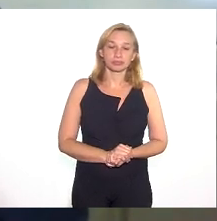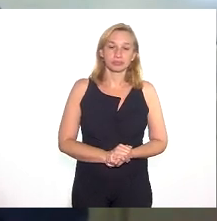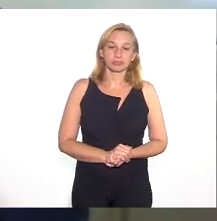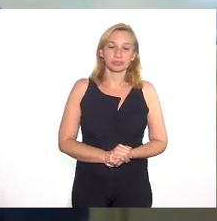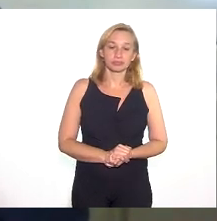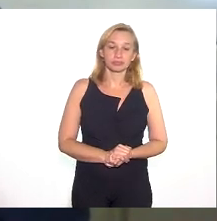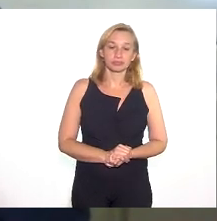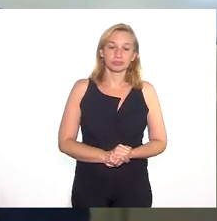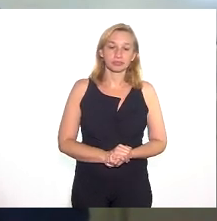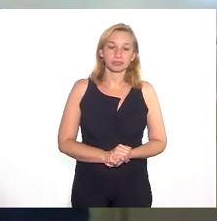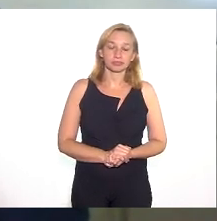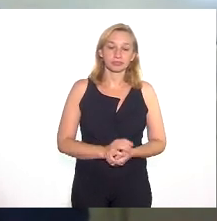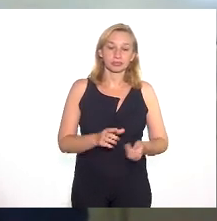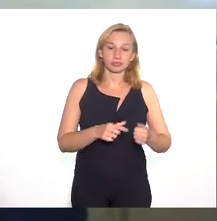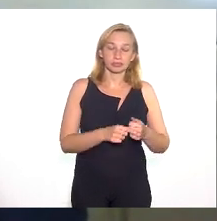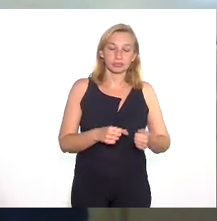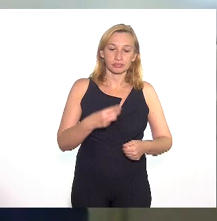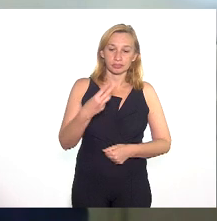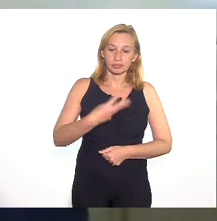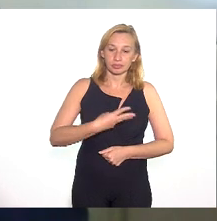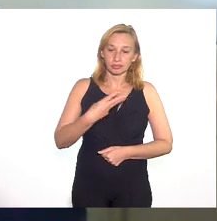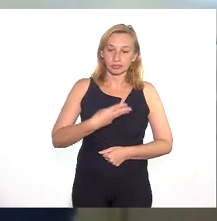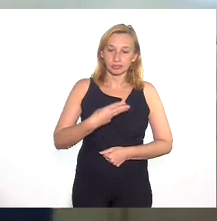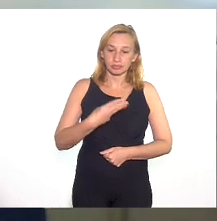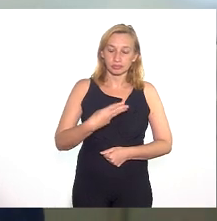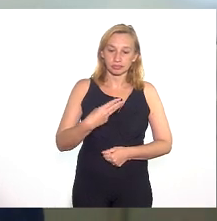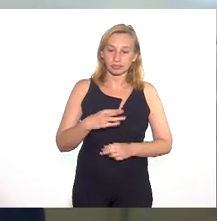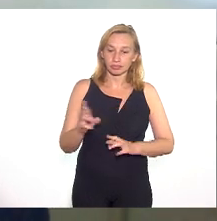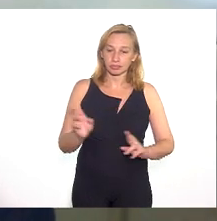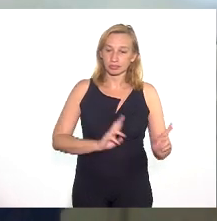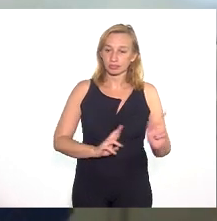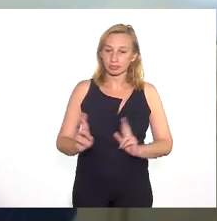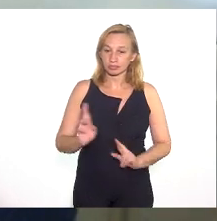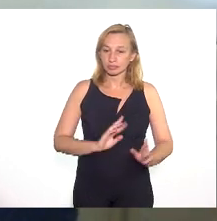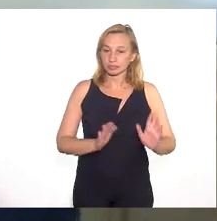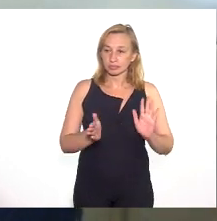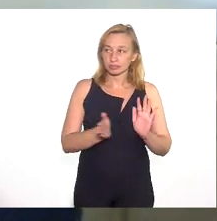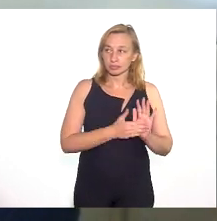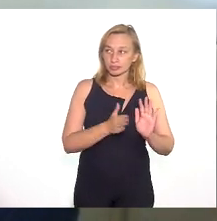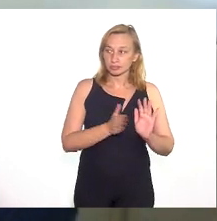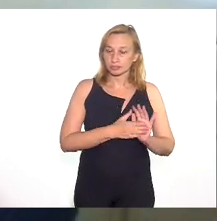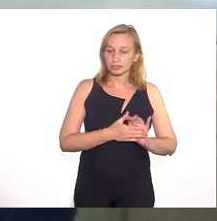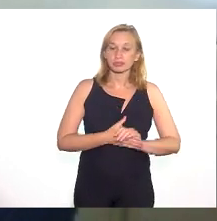o artigo 3º da redação proposta original,